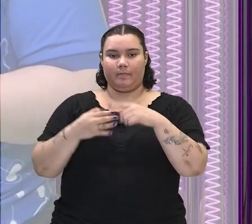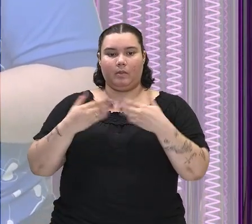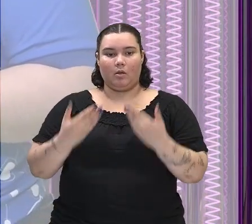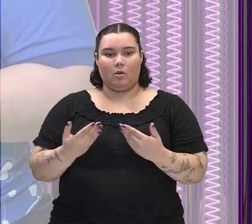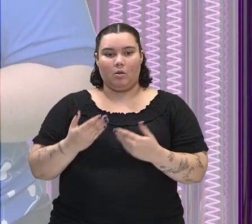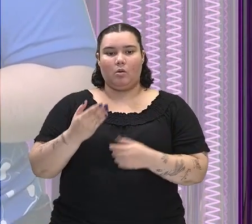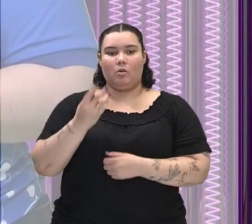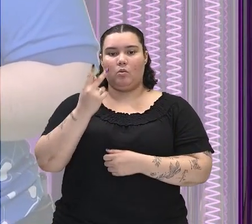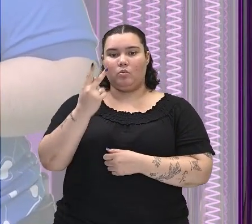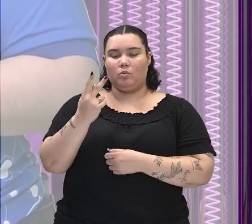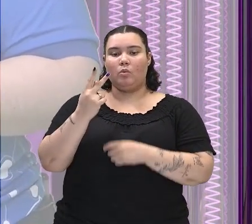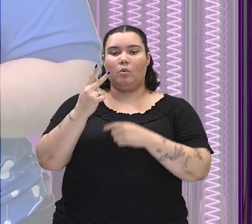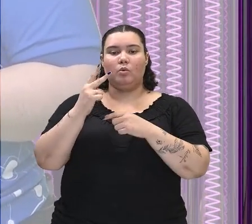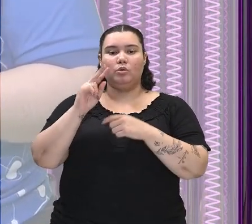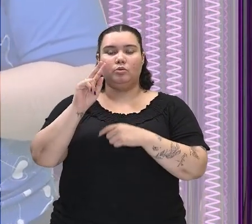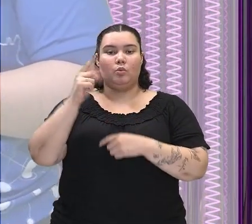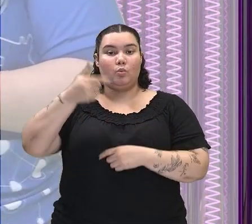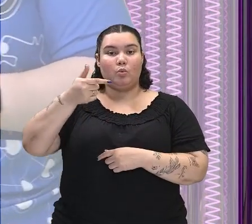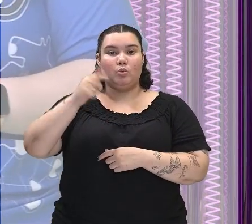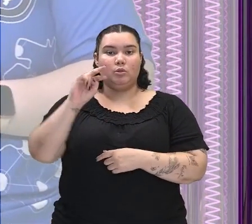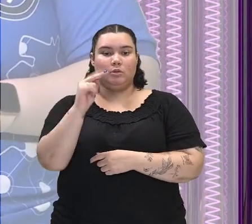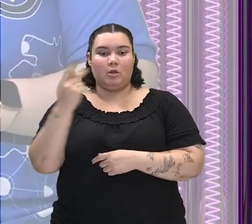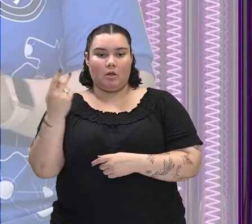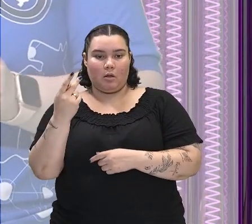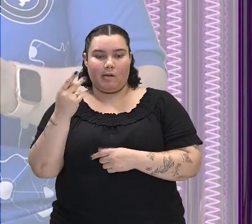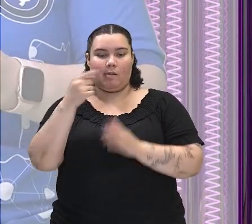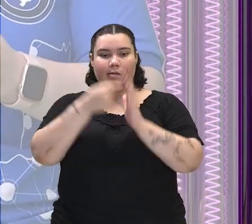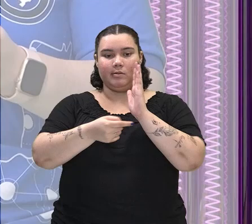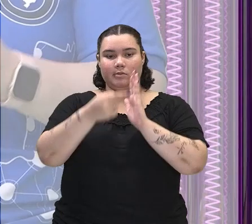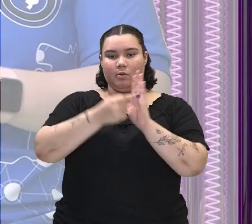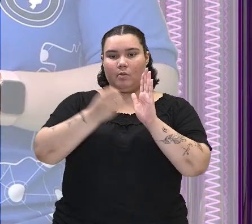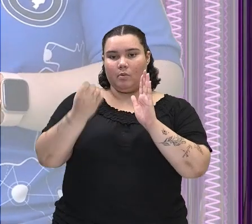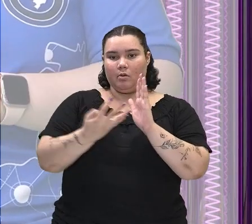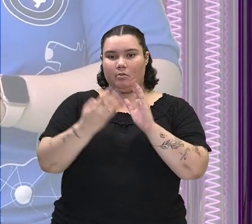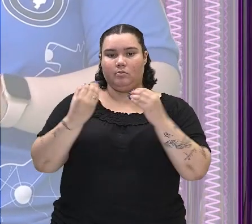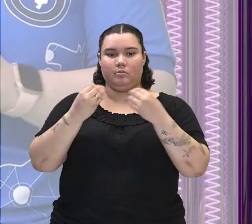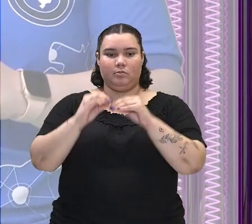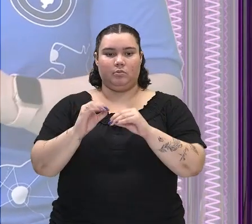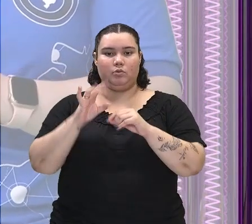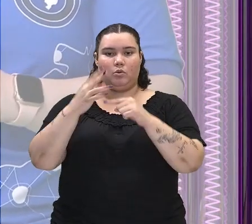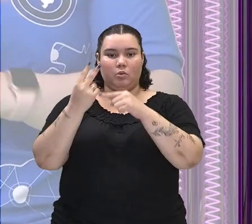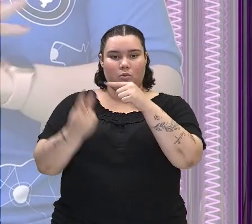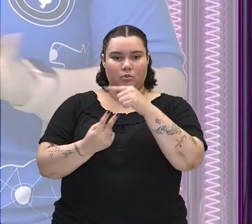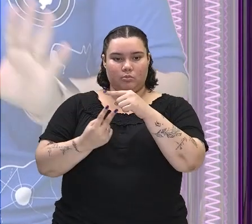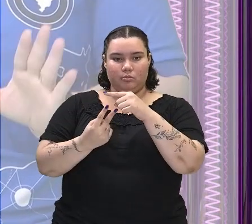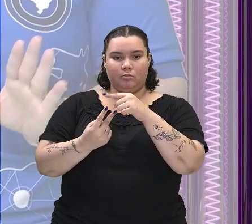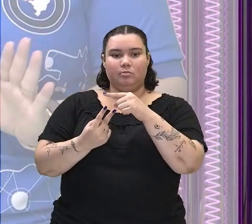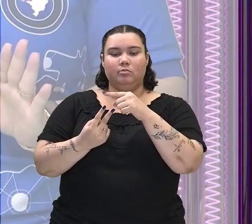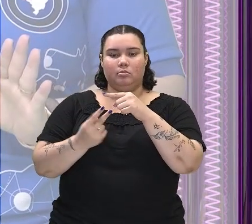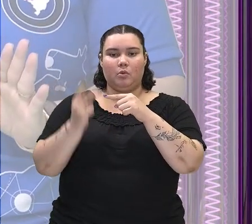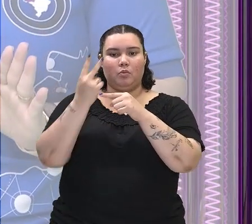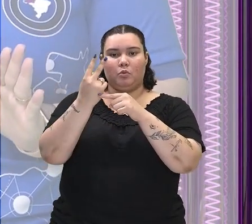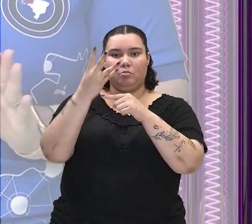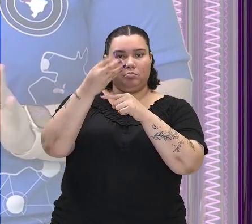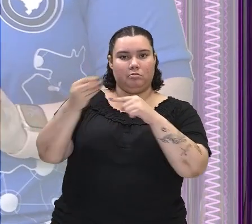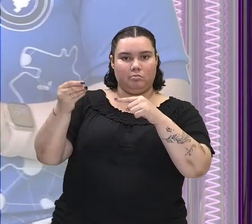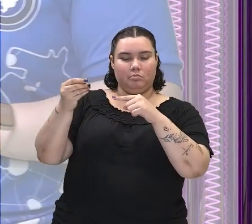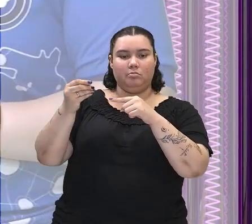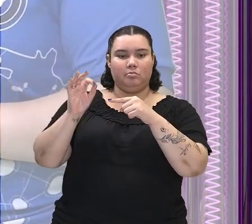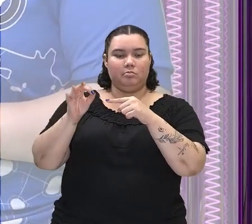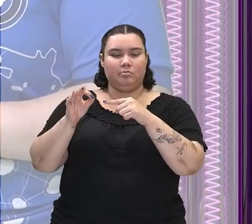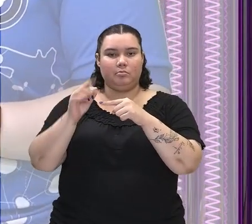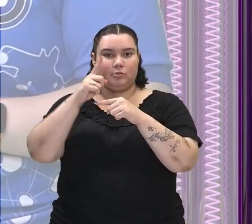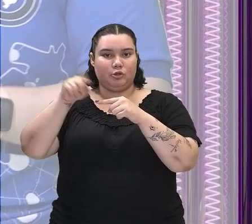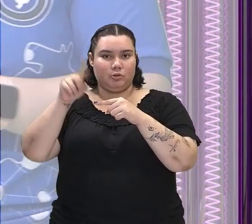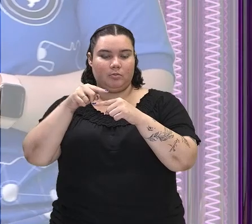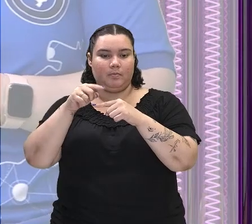o 2 de cima do H com 4 de baixo, né? Então só vai sobrar 2 embaixo e o 2 de cima já vai ser cancelado. E aí